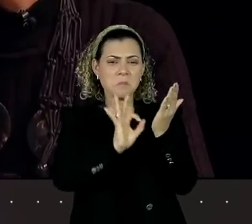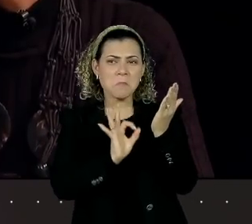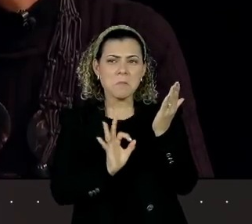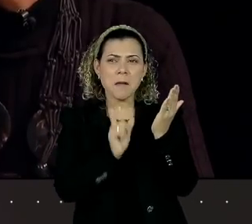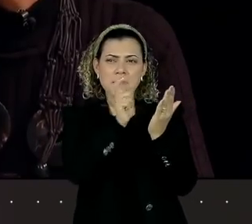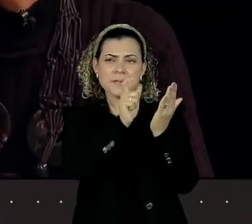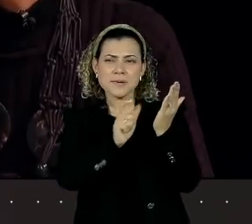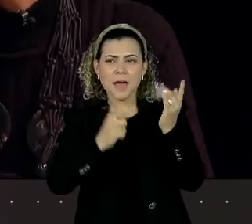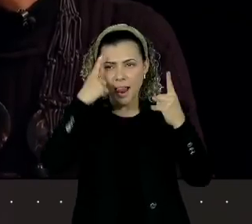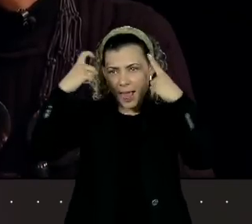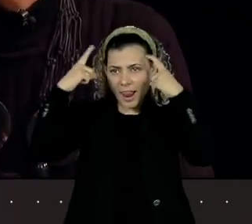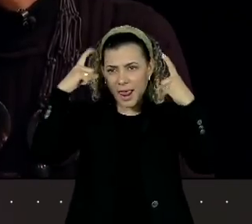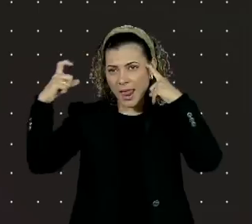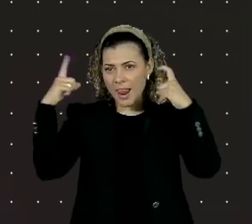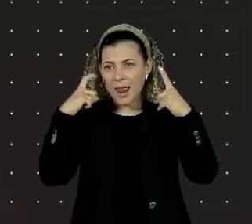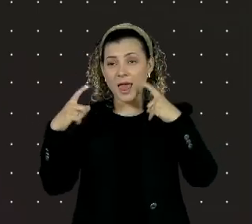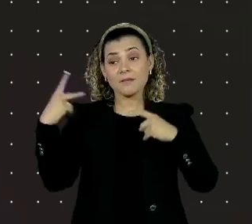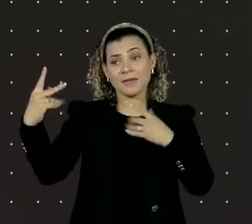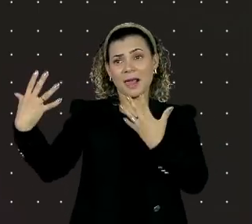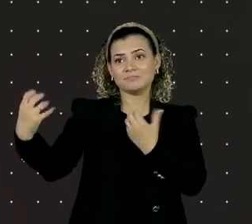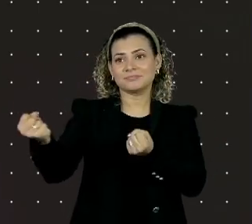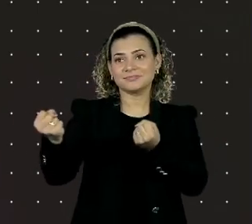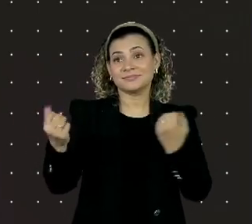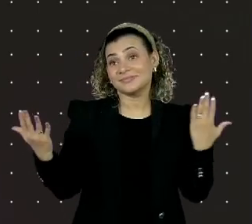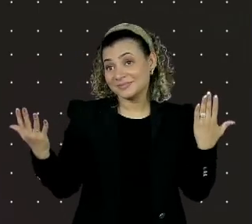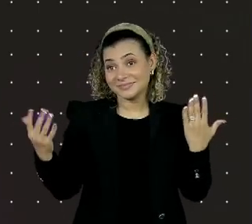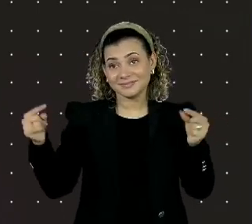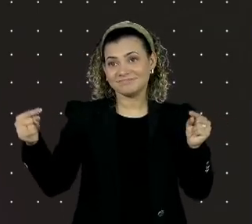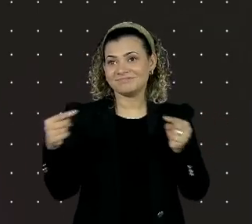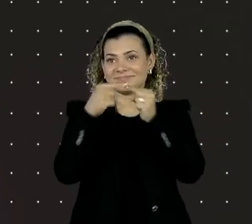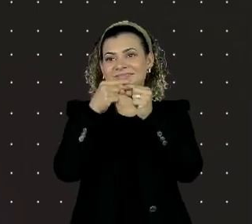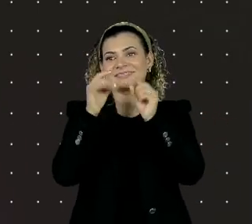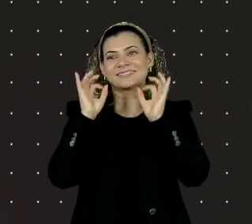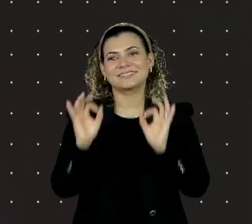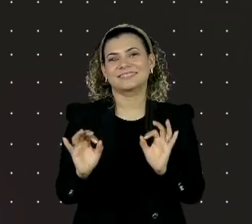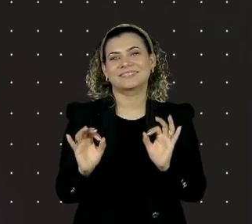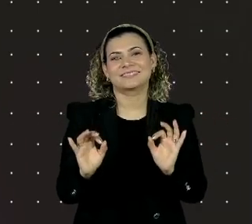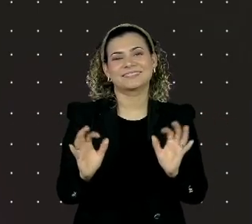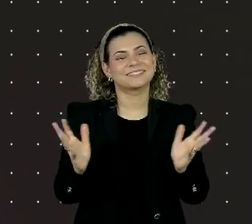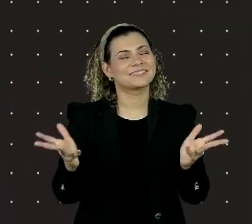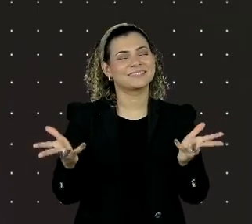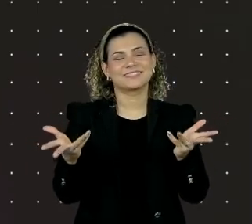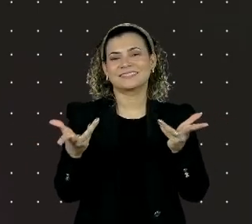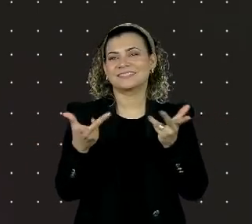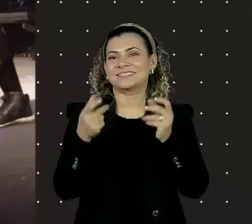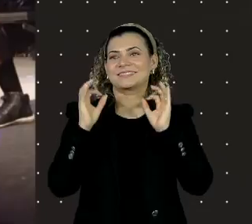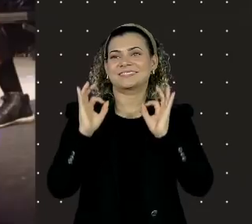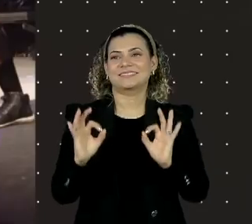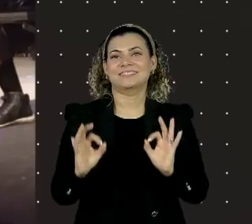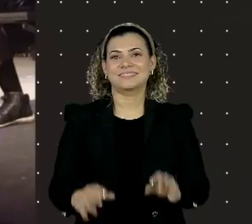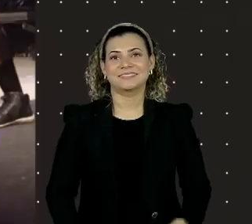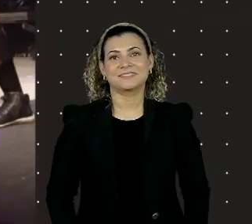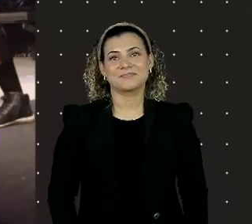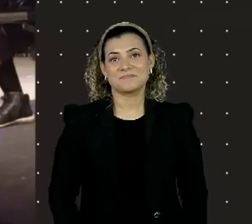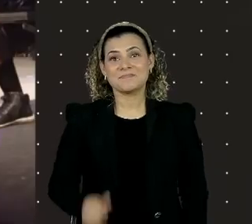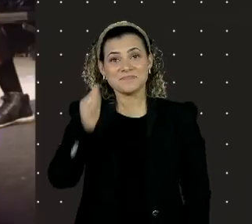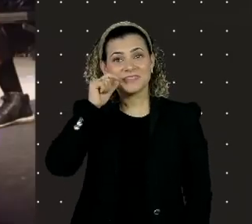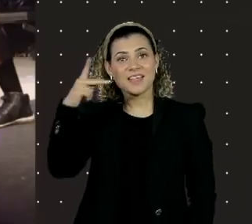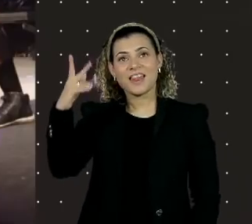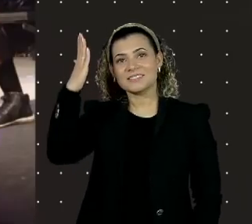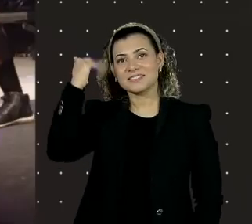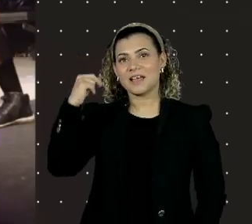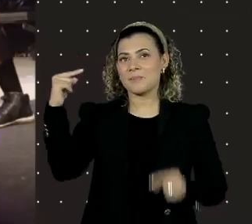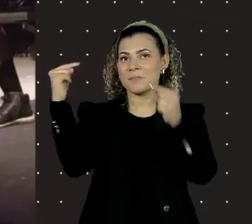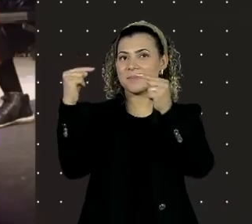palavras escalafabéticas que ela leva com garbo, com categoria. É a garota que sabe falar os